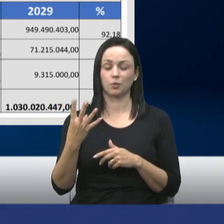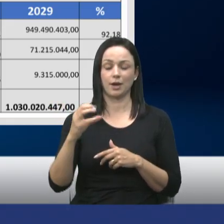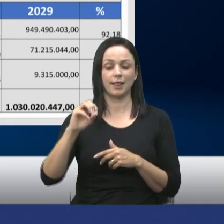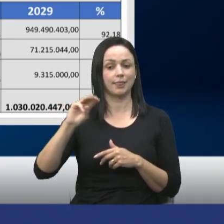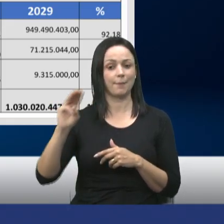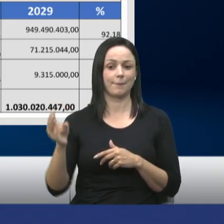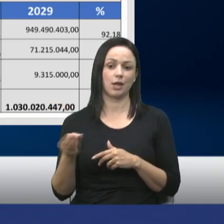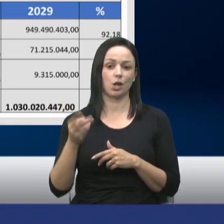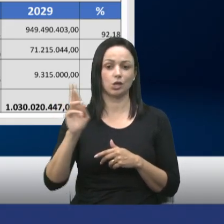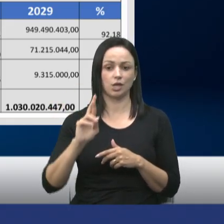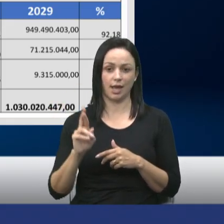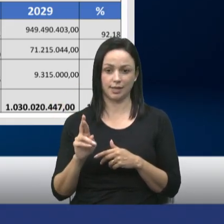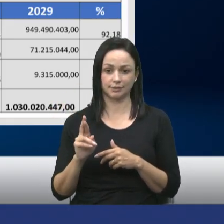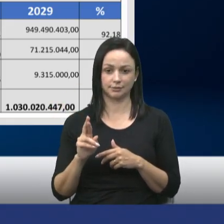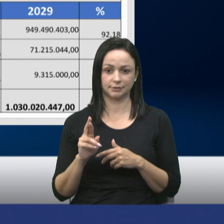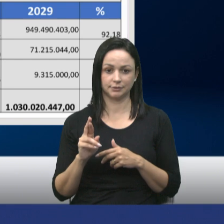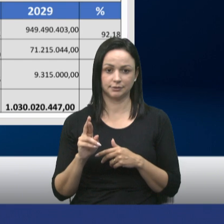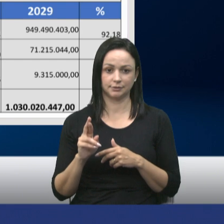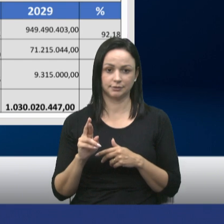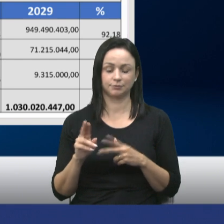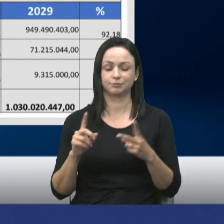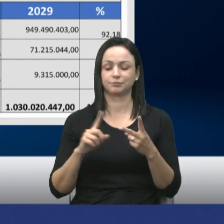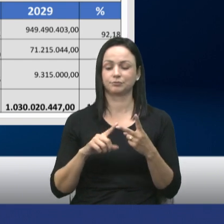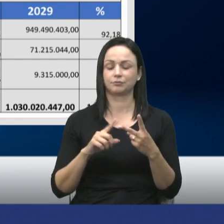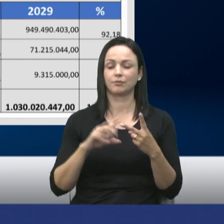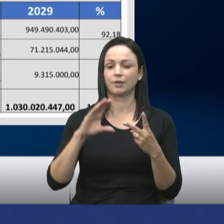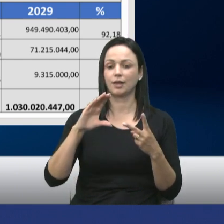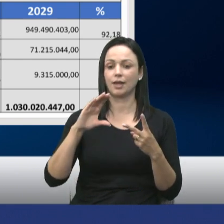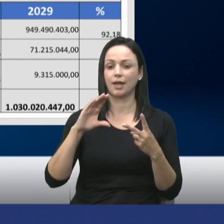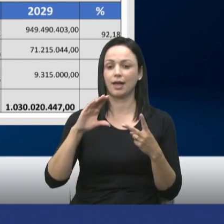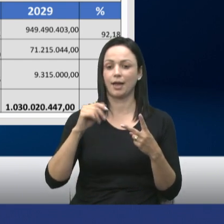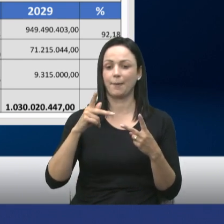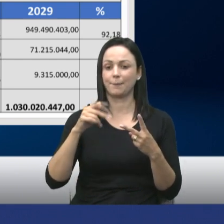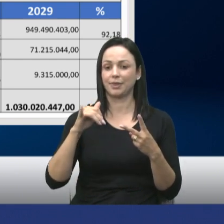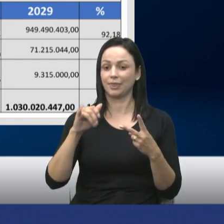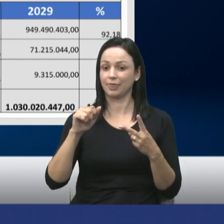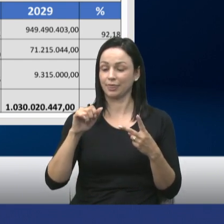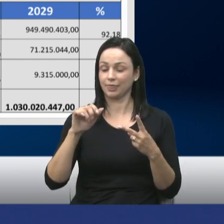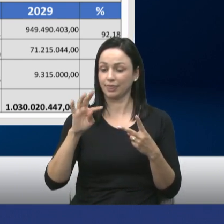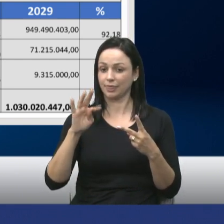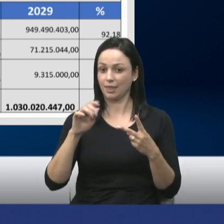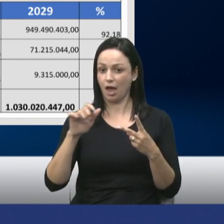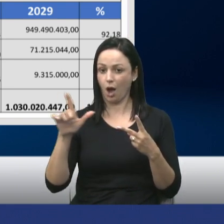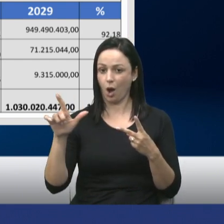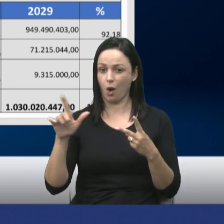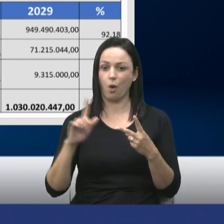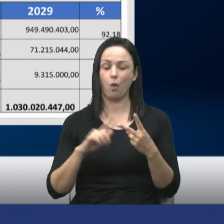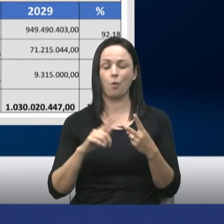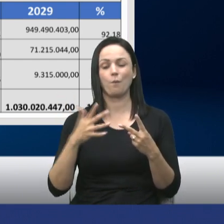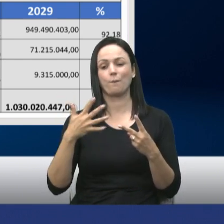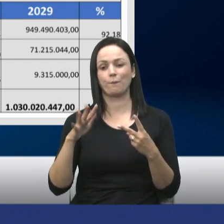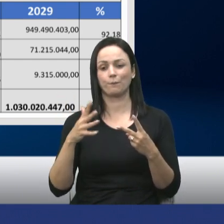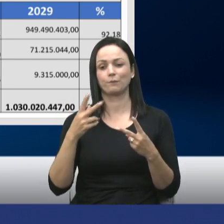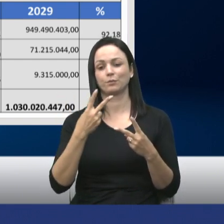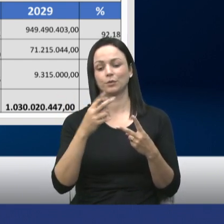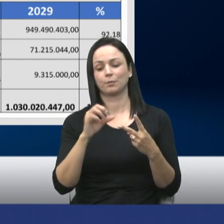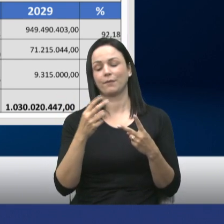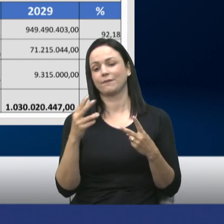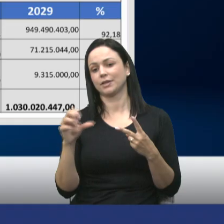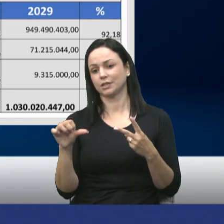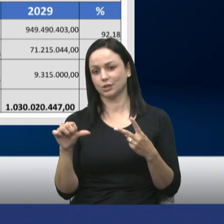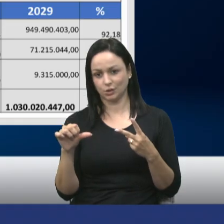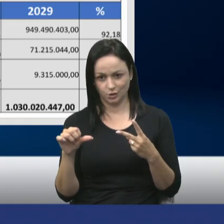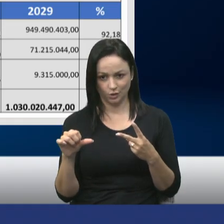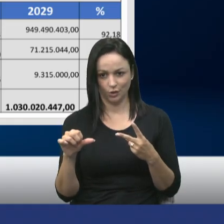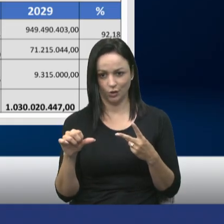de reais. As despesas de capital, nós pretendemos em 2029